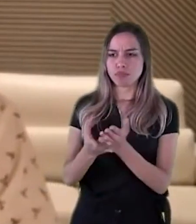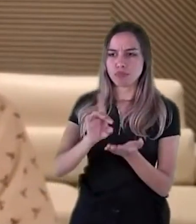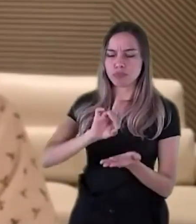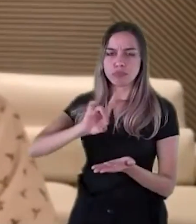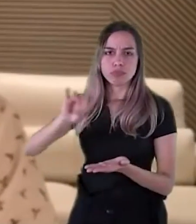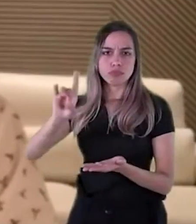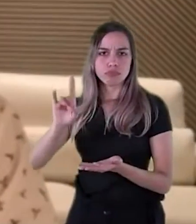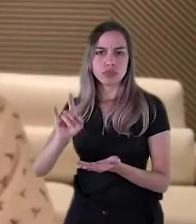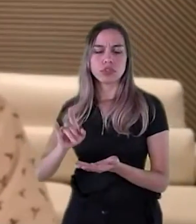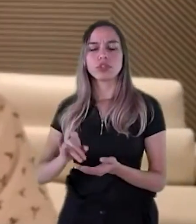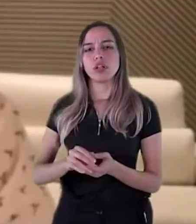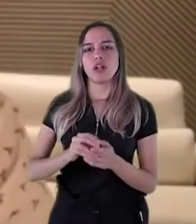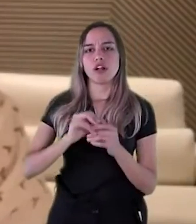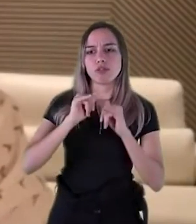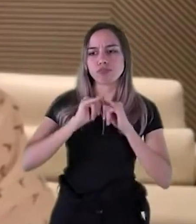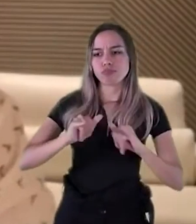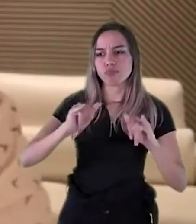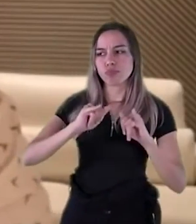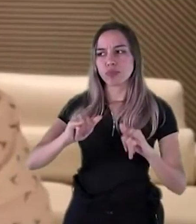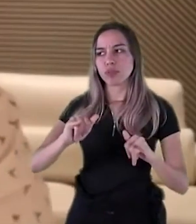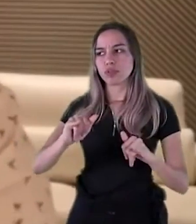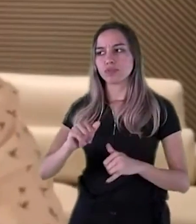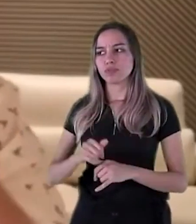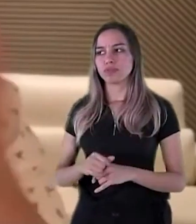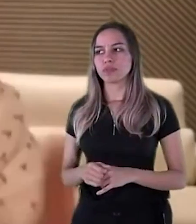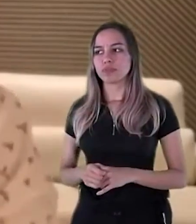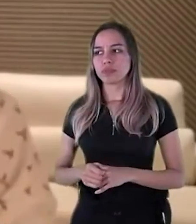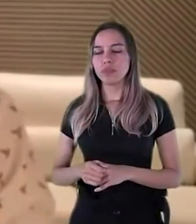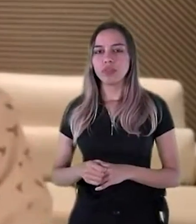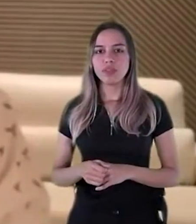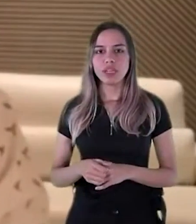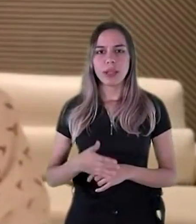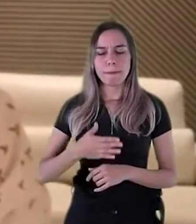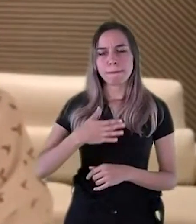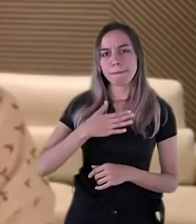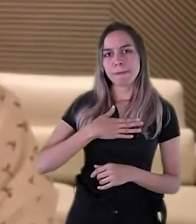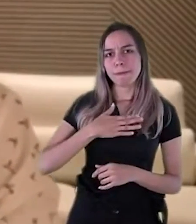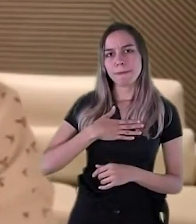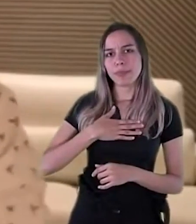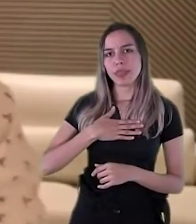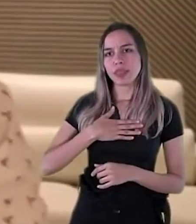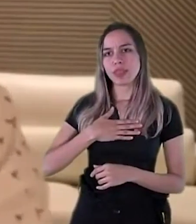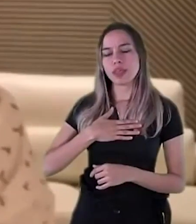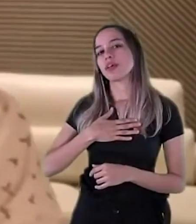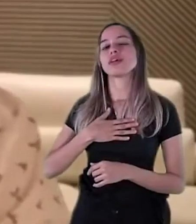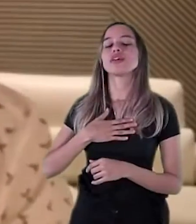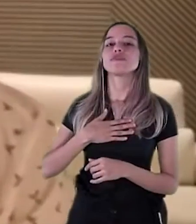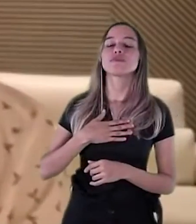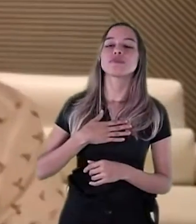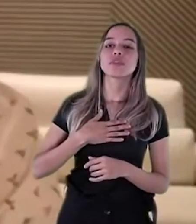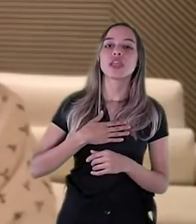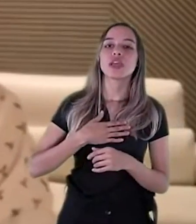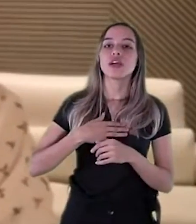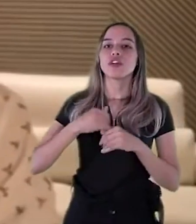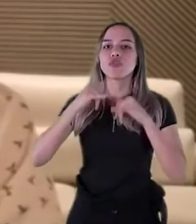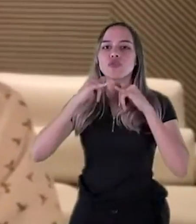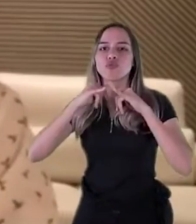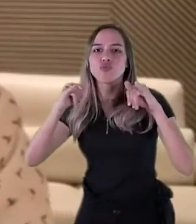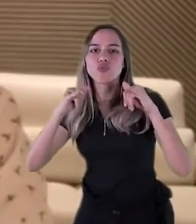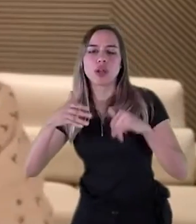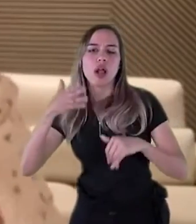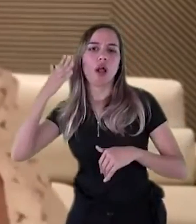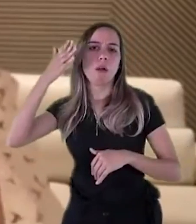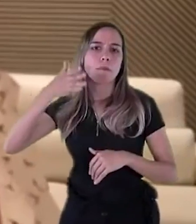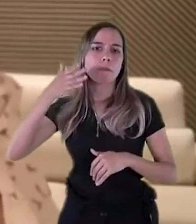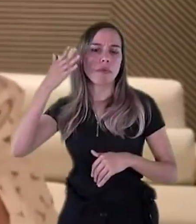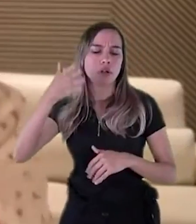construí, as minhas apresentações musicais sempre perpassadas pela palavra.